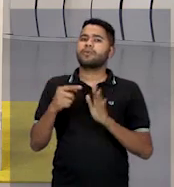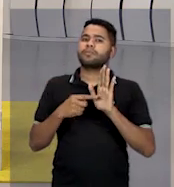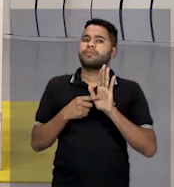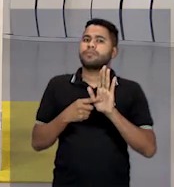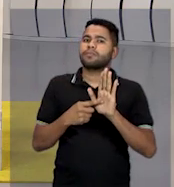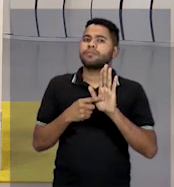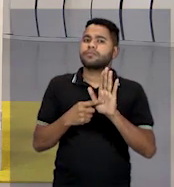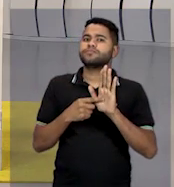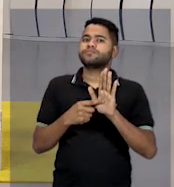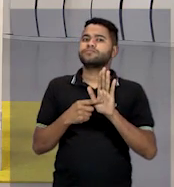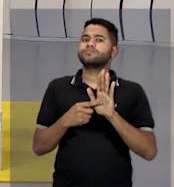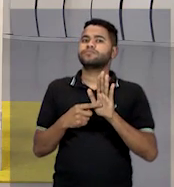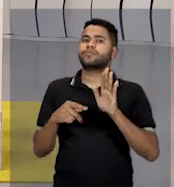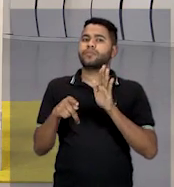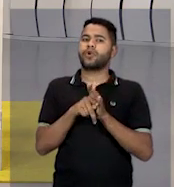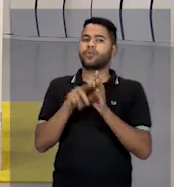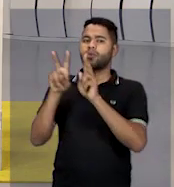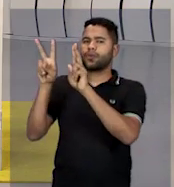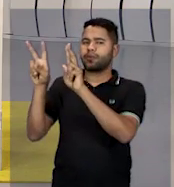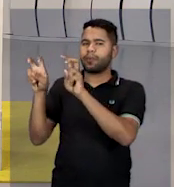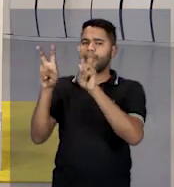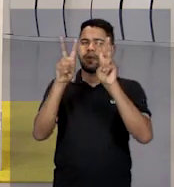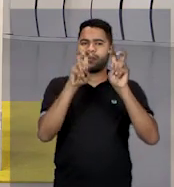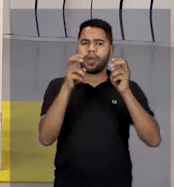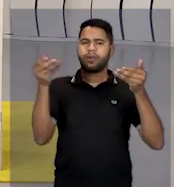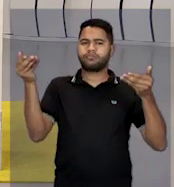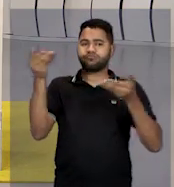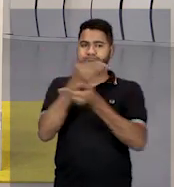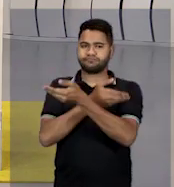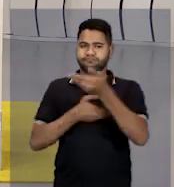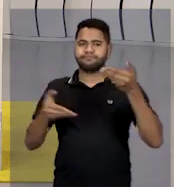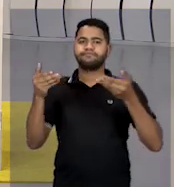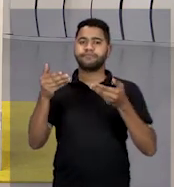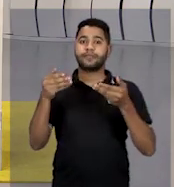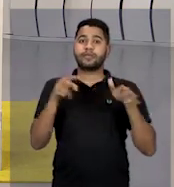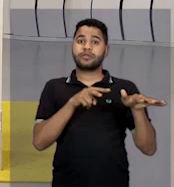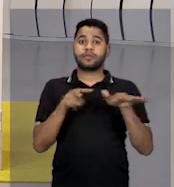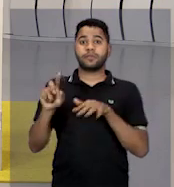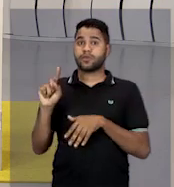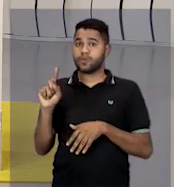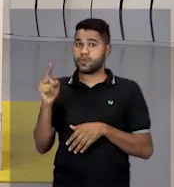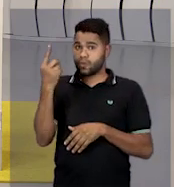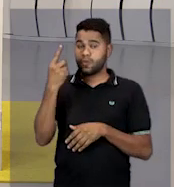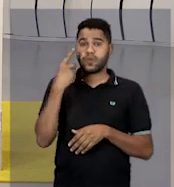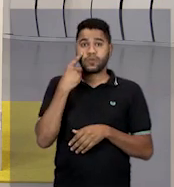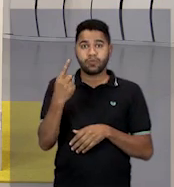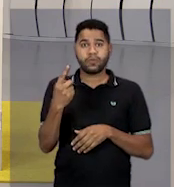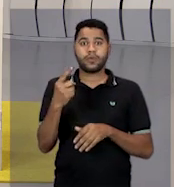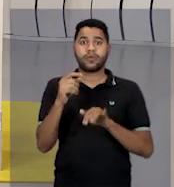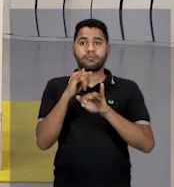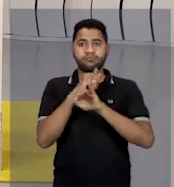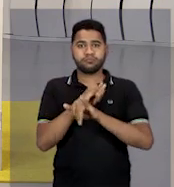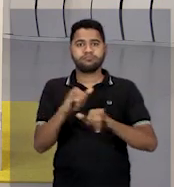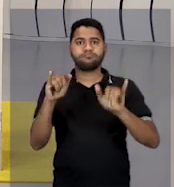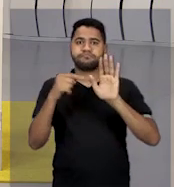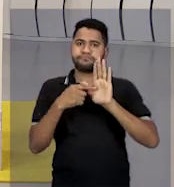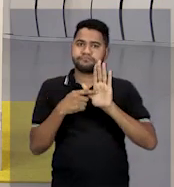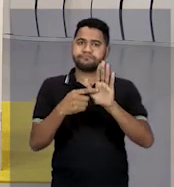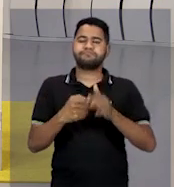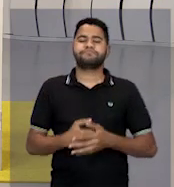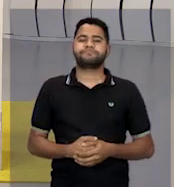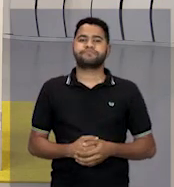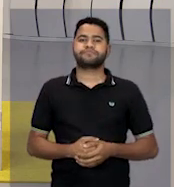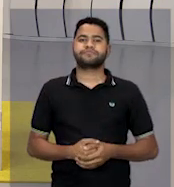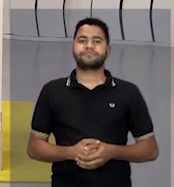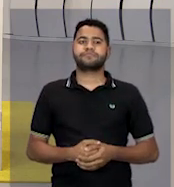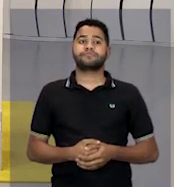apresentar intertítulos. Na semana 1, vocês vão ver que essa notícia, ela apresenta esses intertítulos,